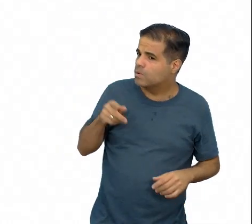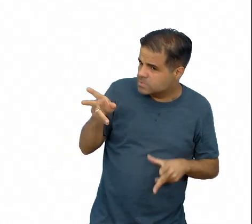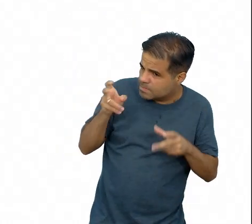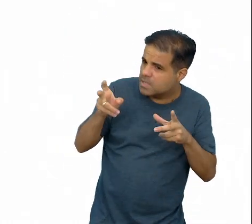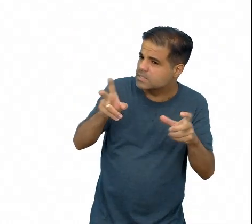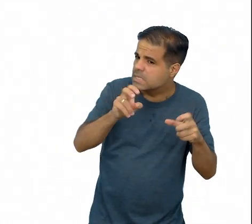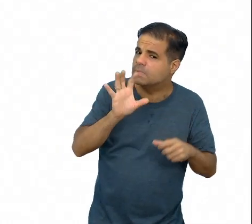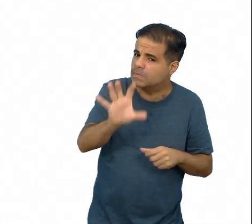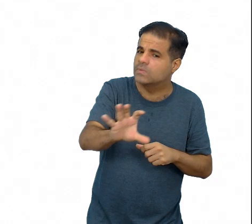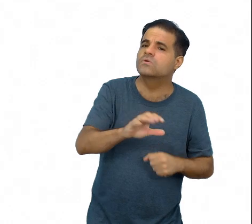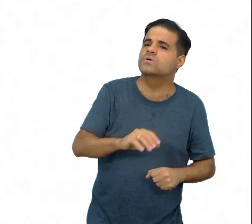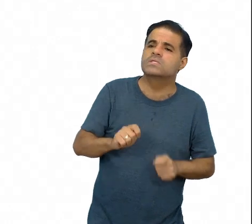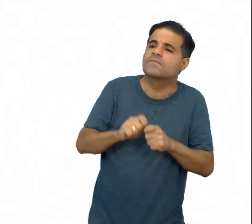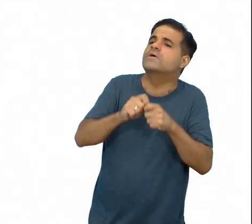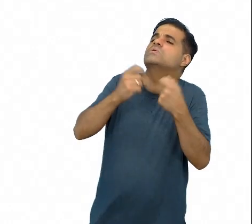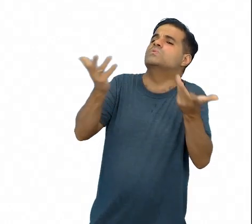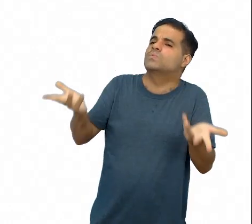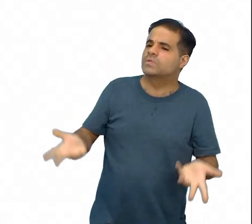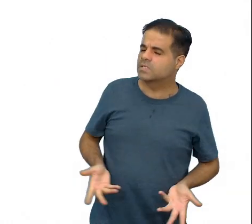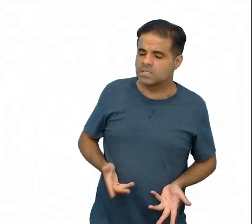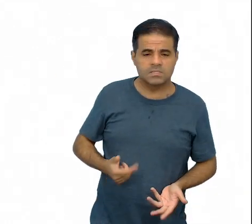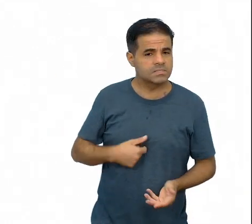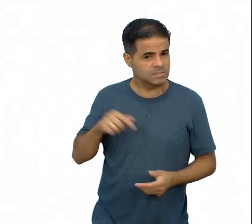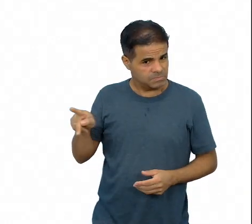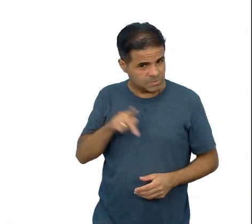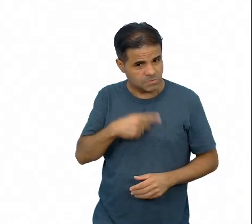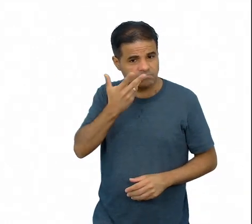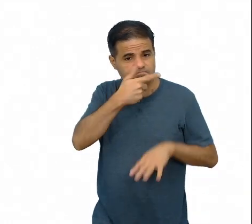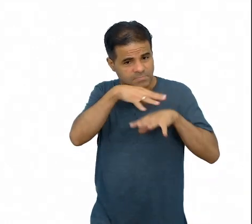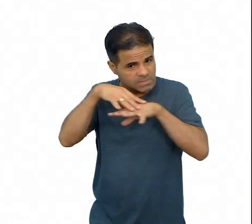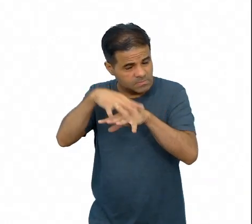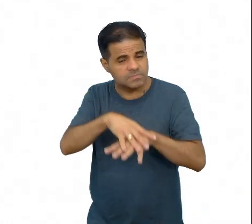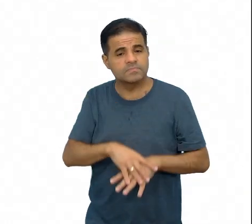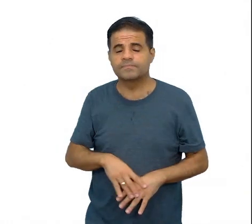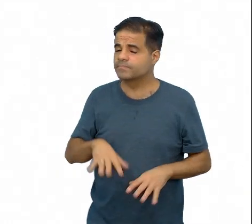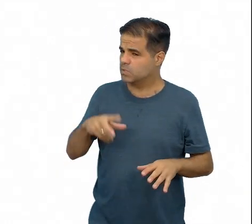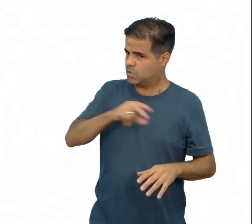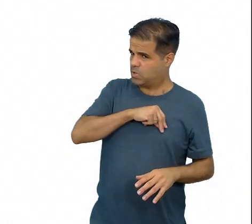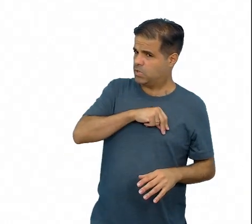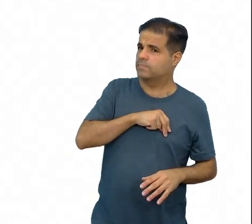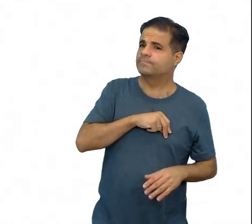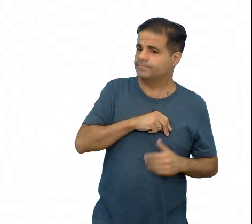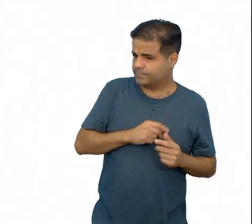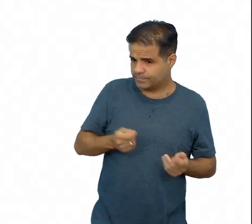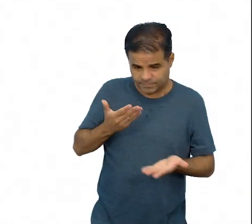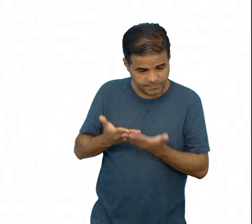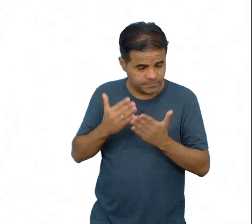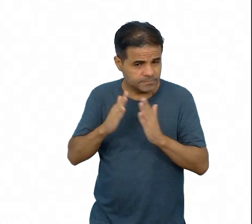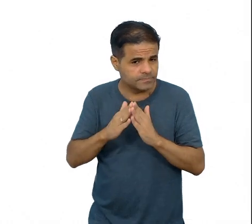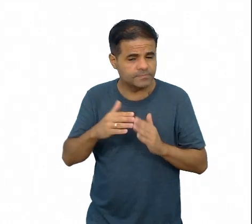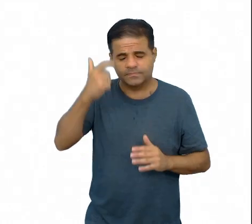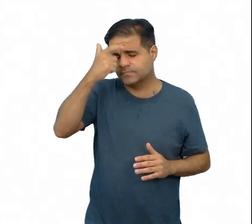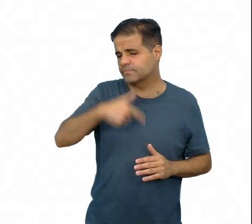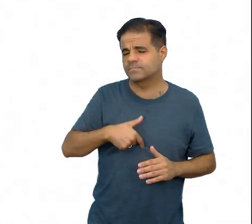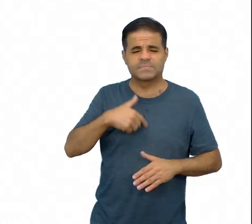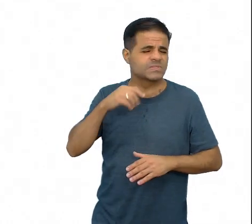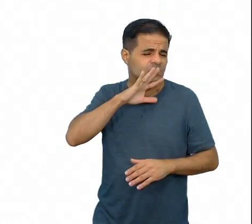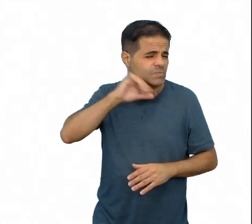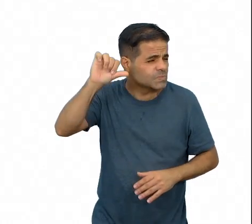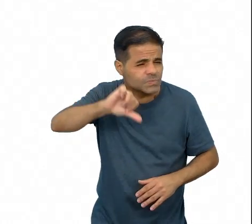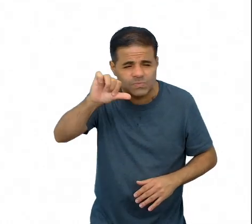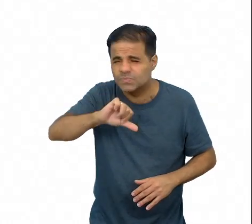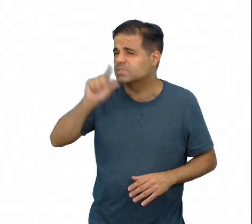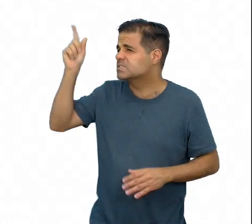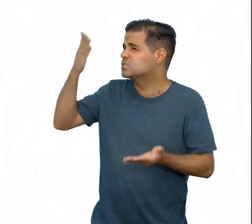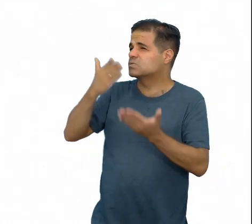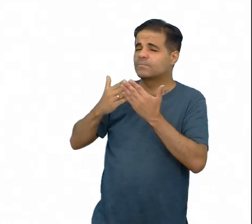isso. Ah, você faz o quê? Você fala, ah, sou professora de matemática. Você fala, nossa, na escola eu ia muito mal.